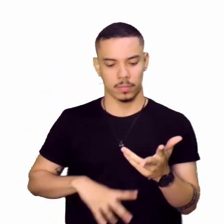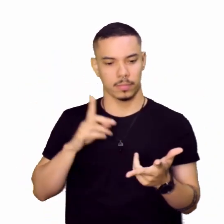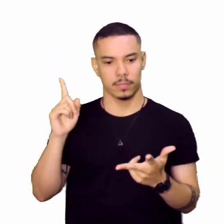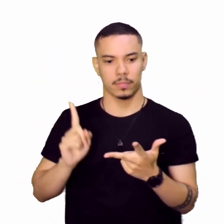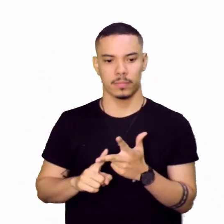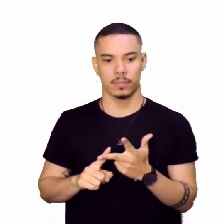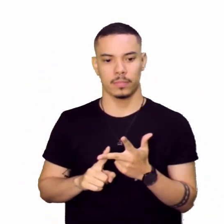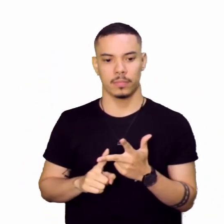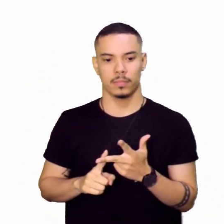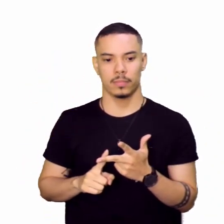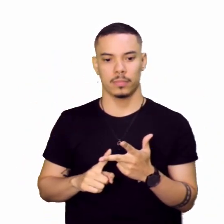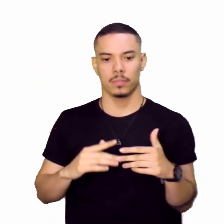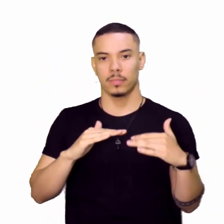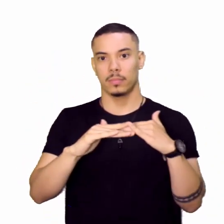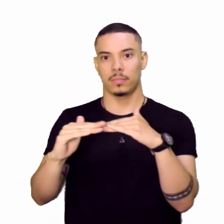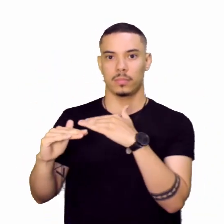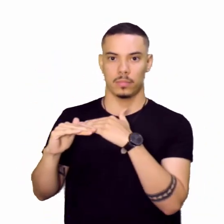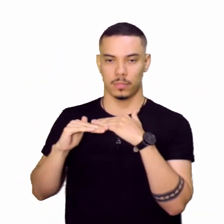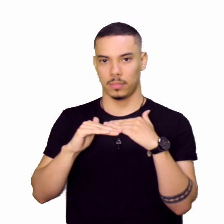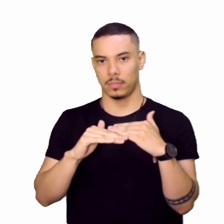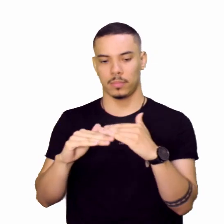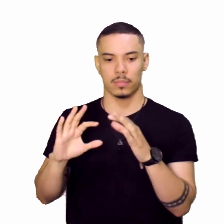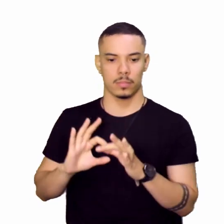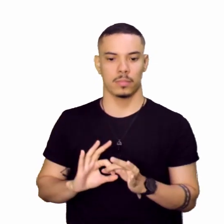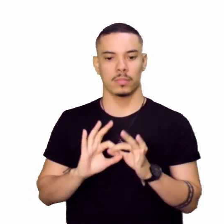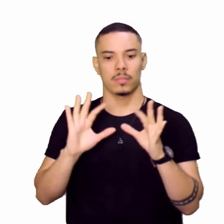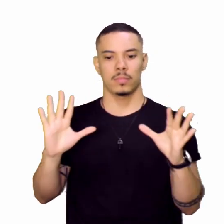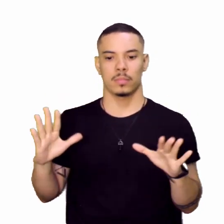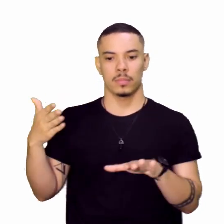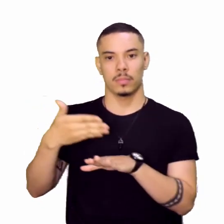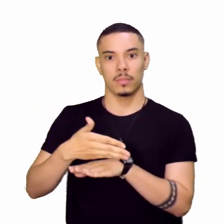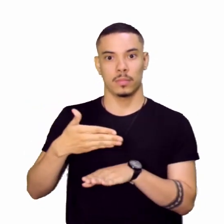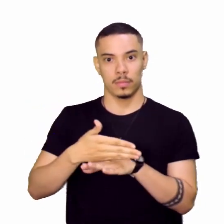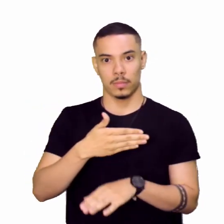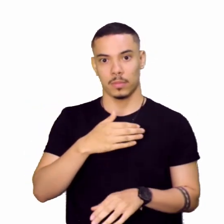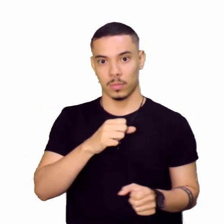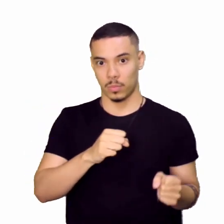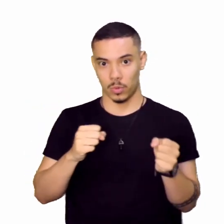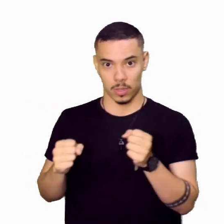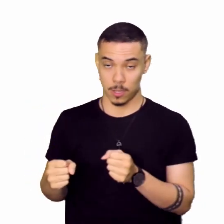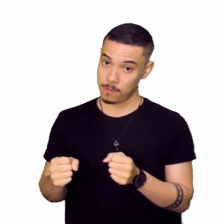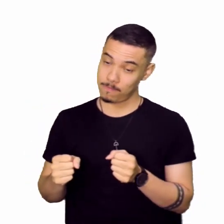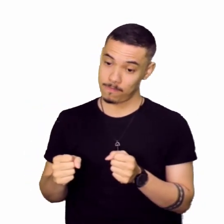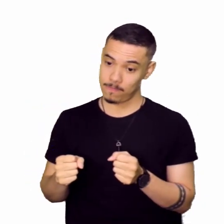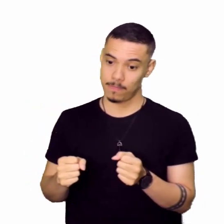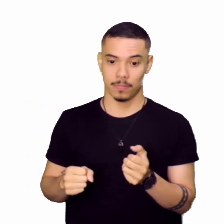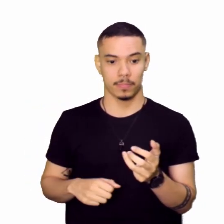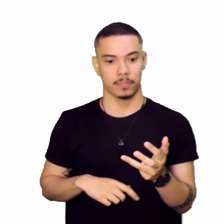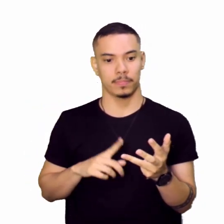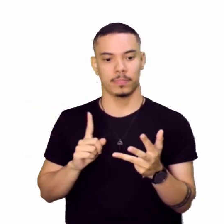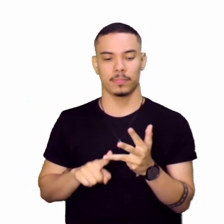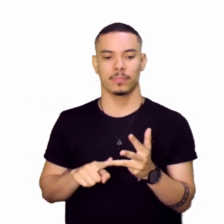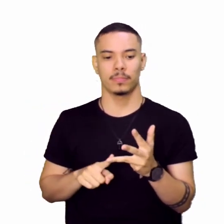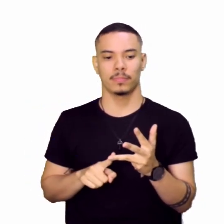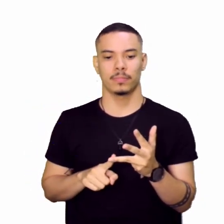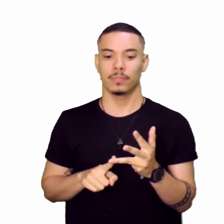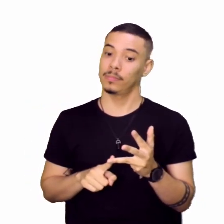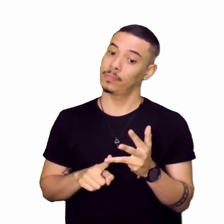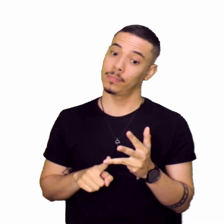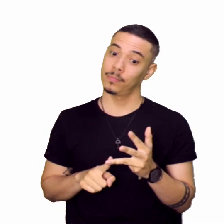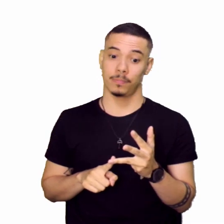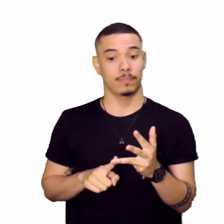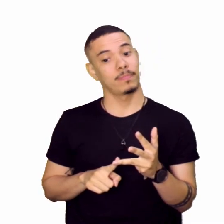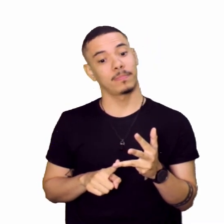gente sei igualdade liberdade e participação no poder será que é essa tô